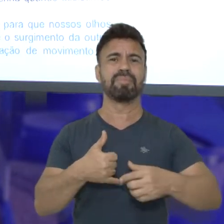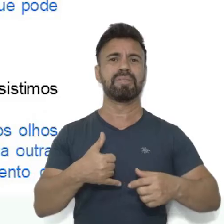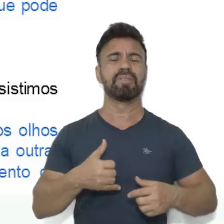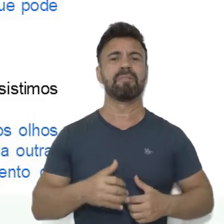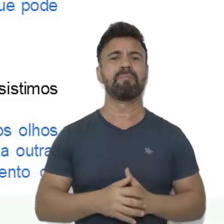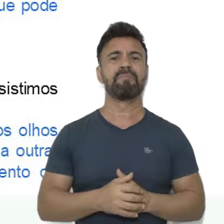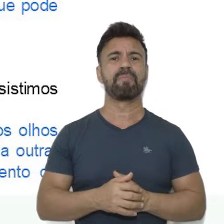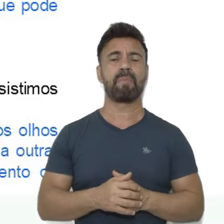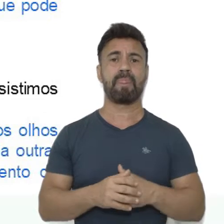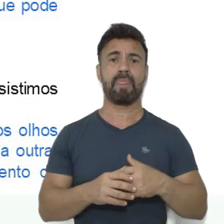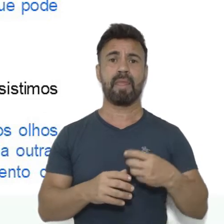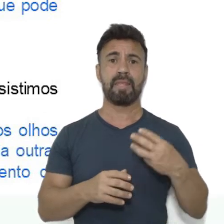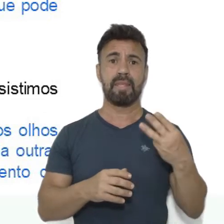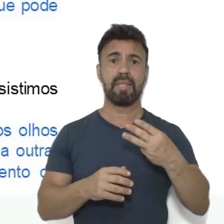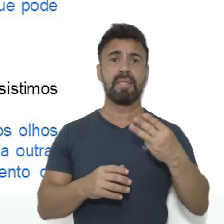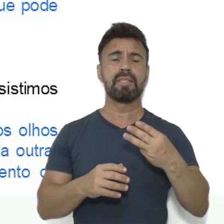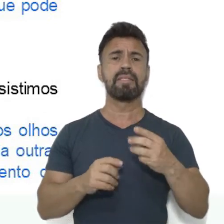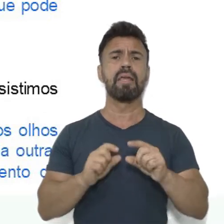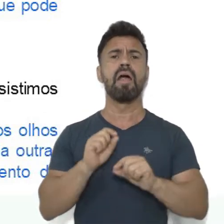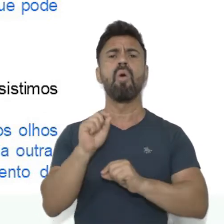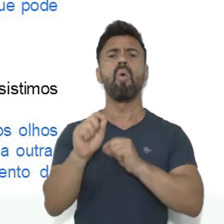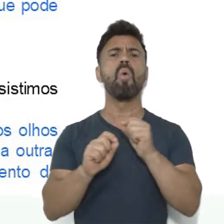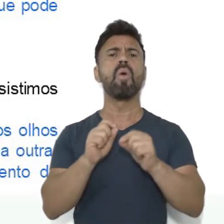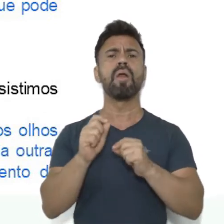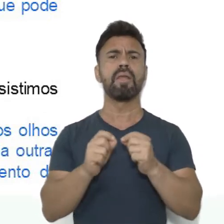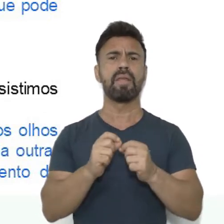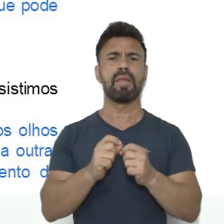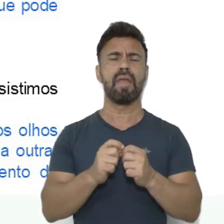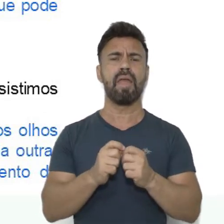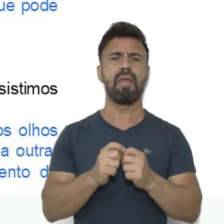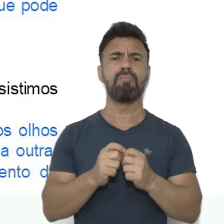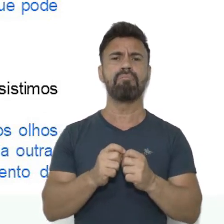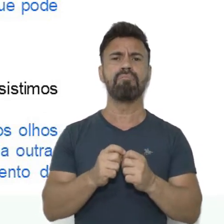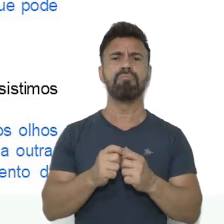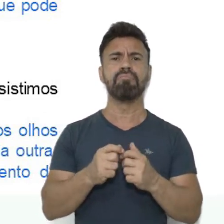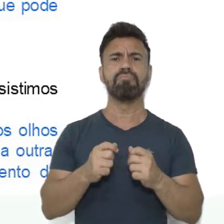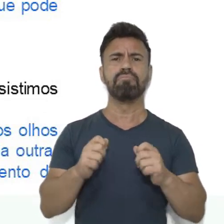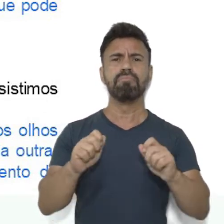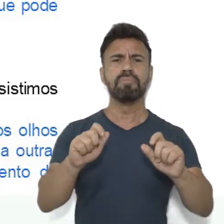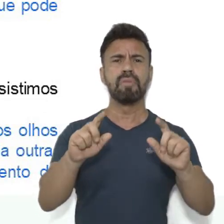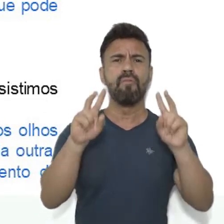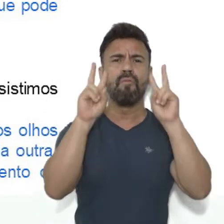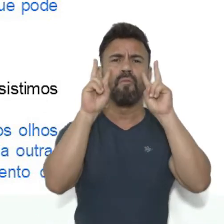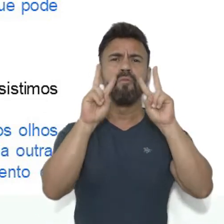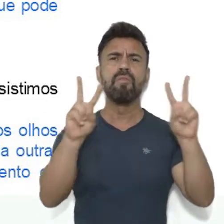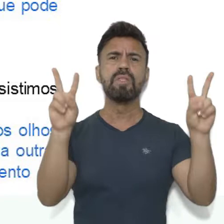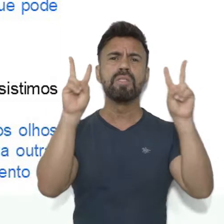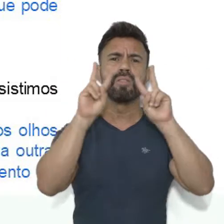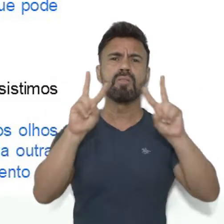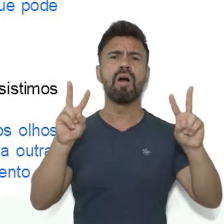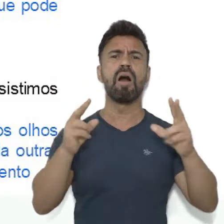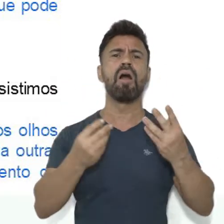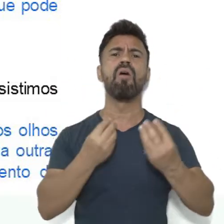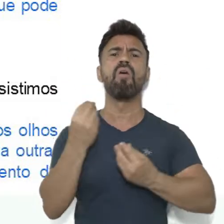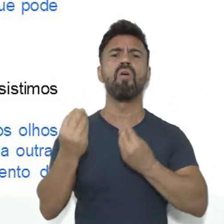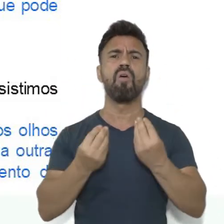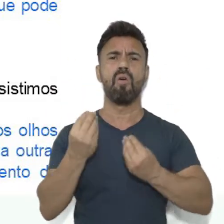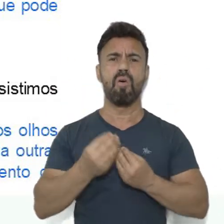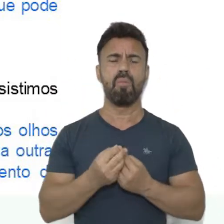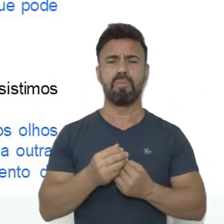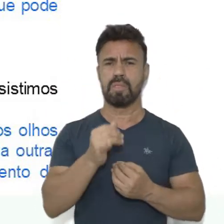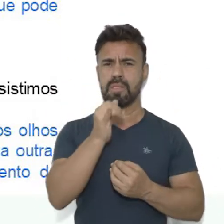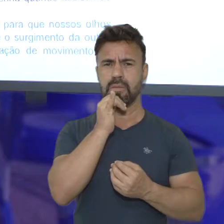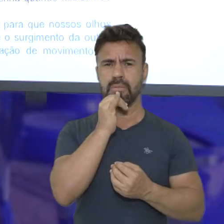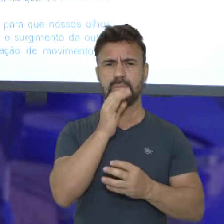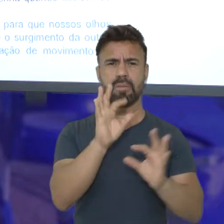terceira questão pergunta: o que é persistência visual? E qual papel ela desempenha quando assistimos